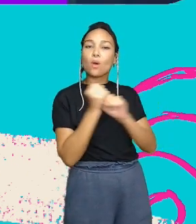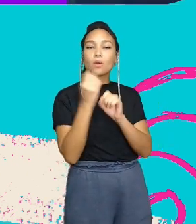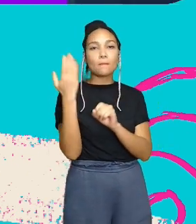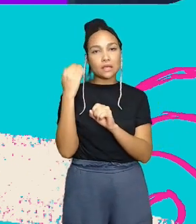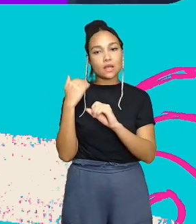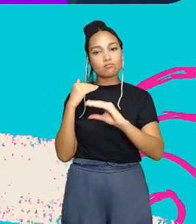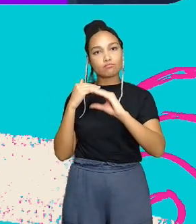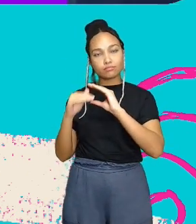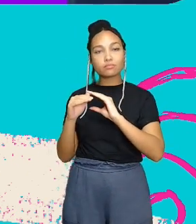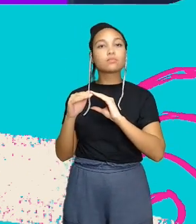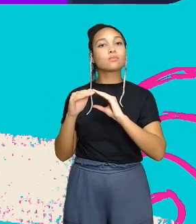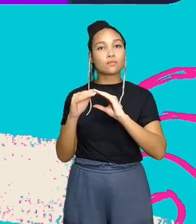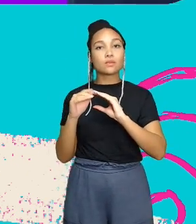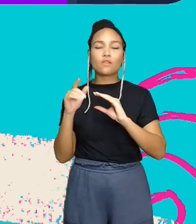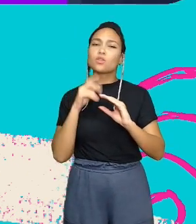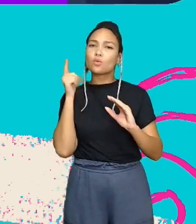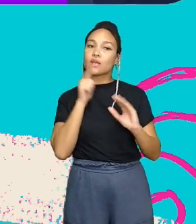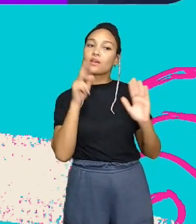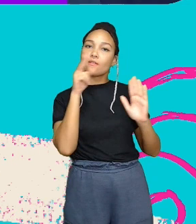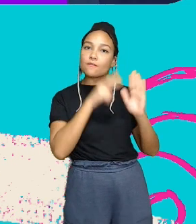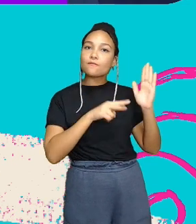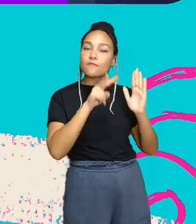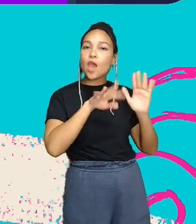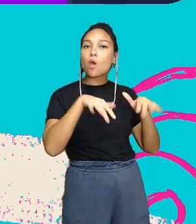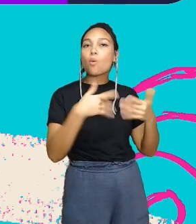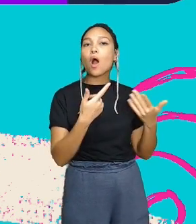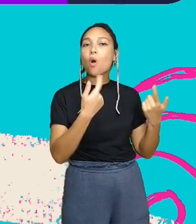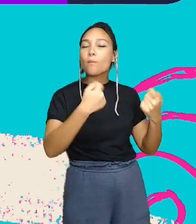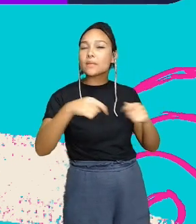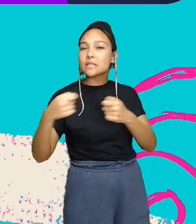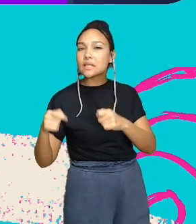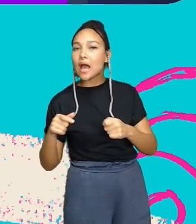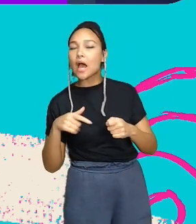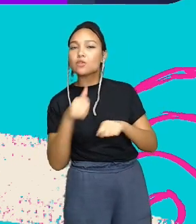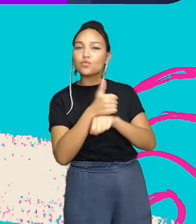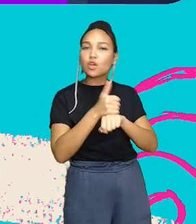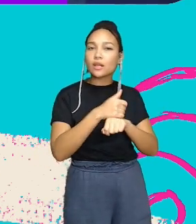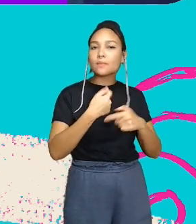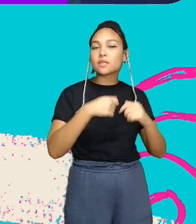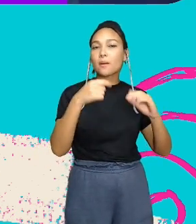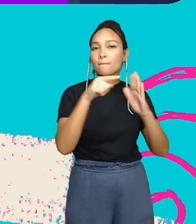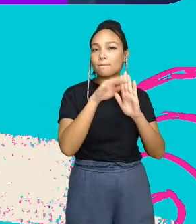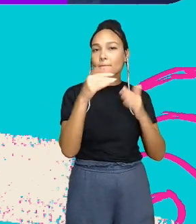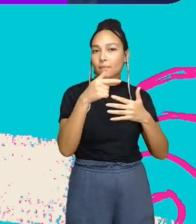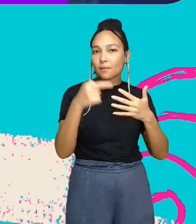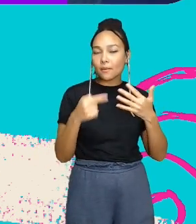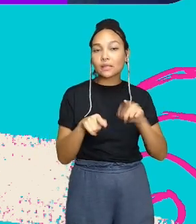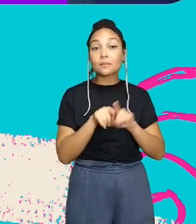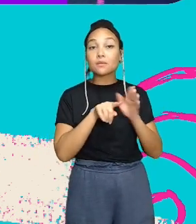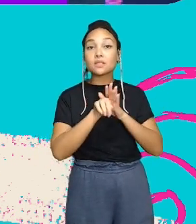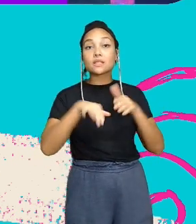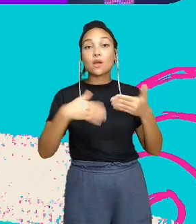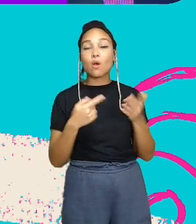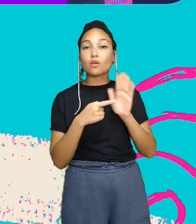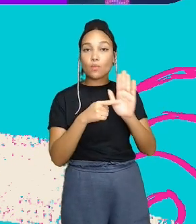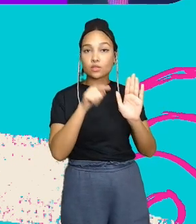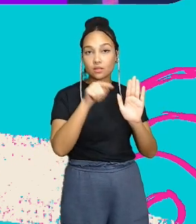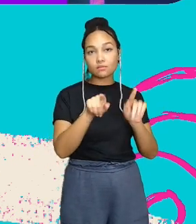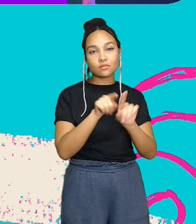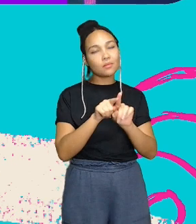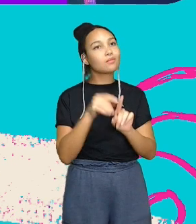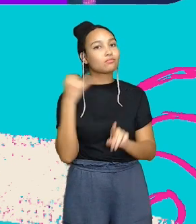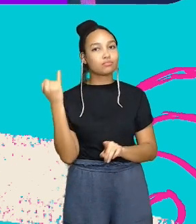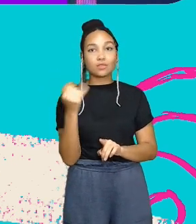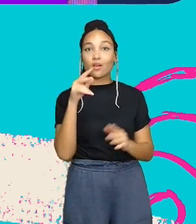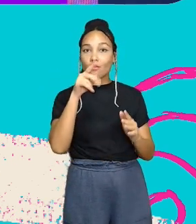conseguem ver aí quais são as demandas por esses profissionais, quais as pesquisas que eles fizeram, e vale a leitura, vale